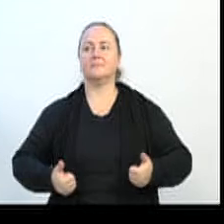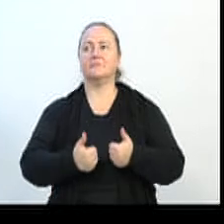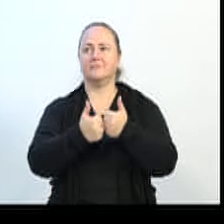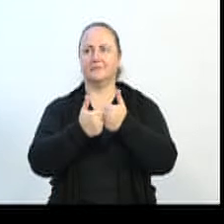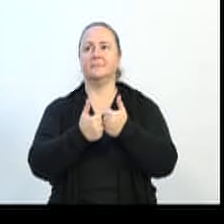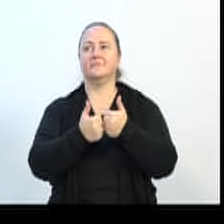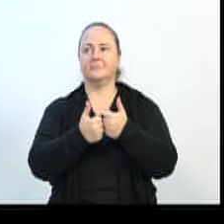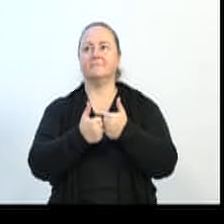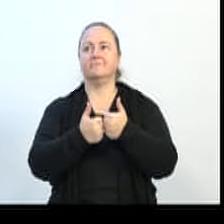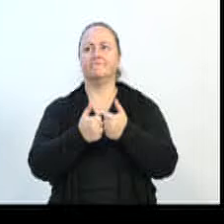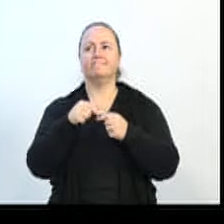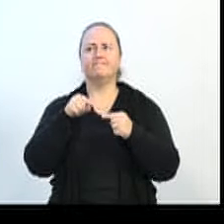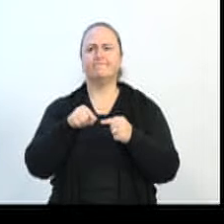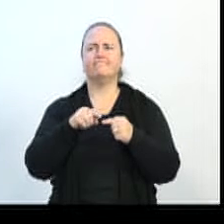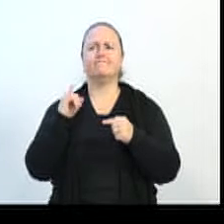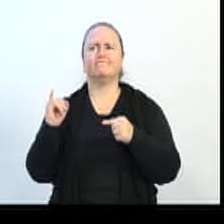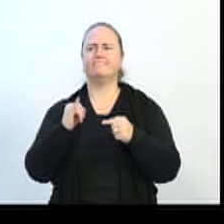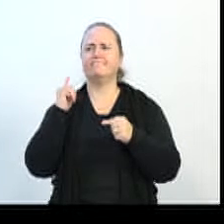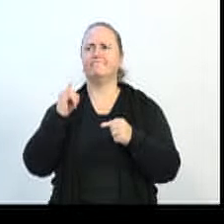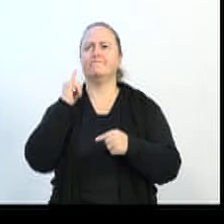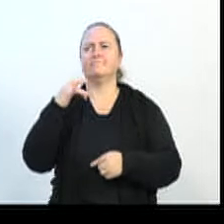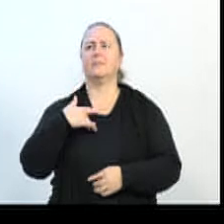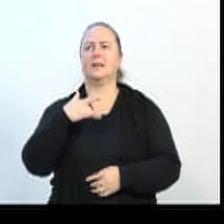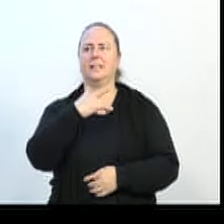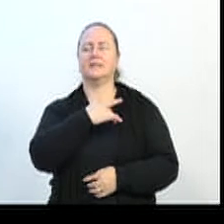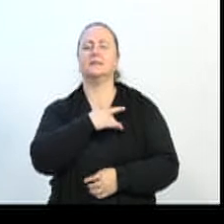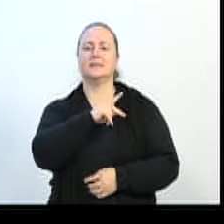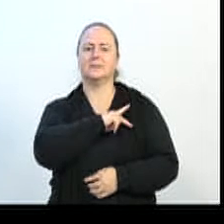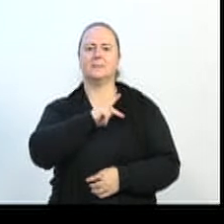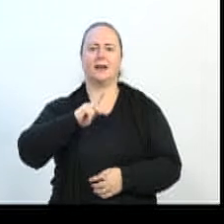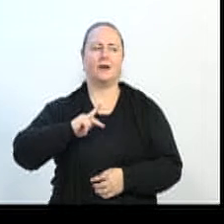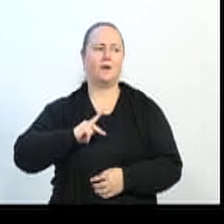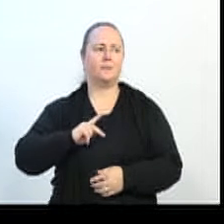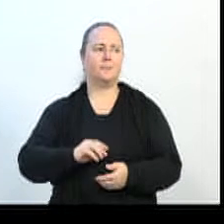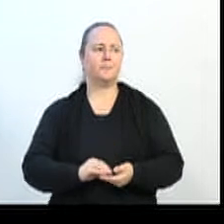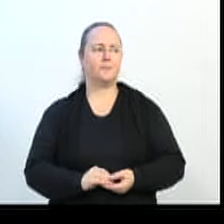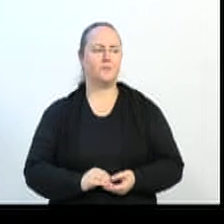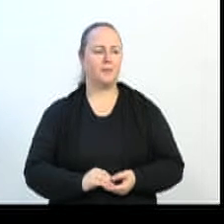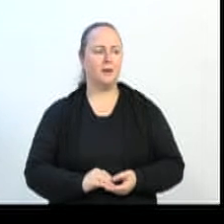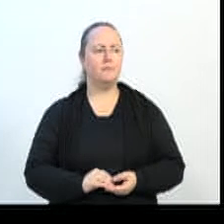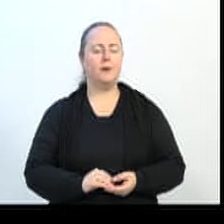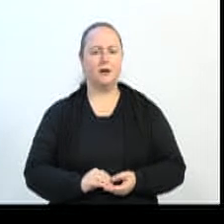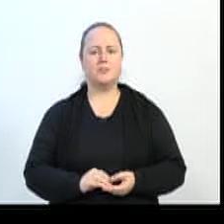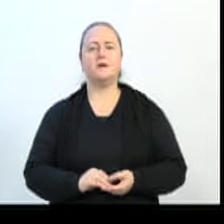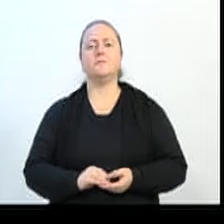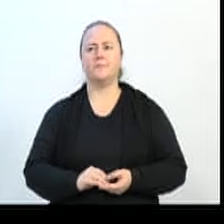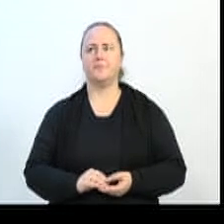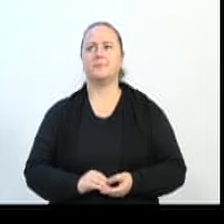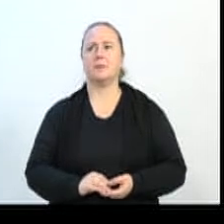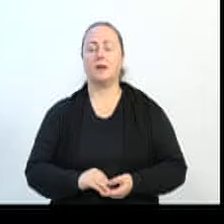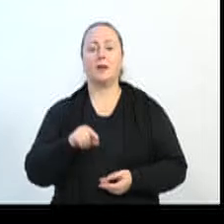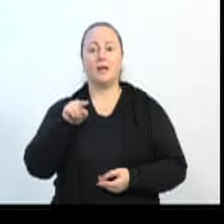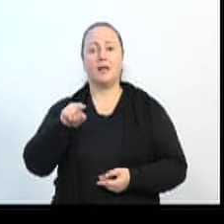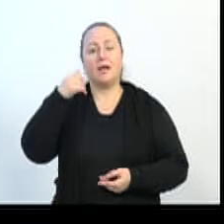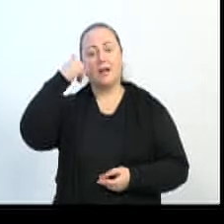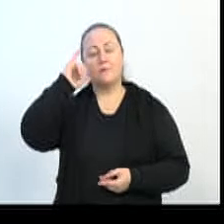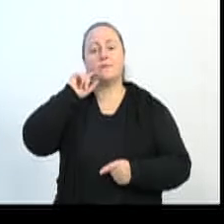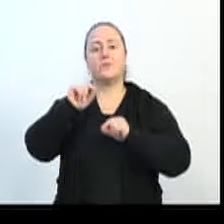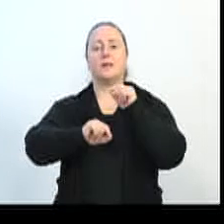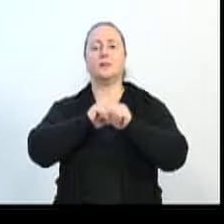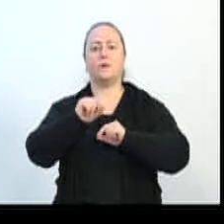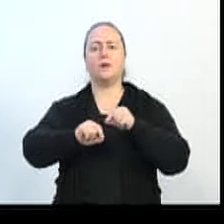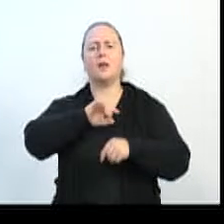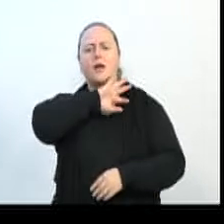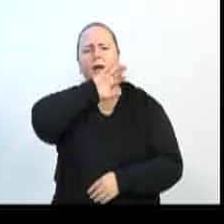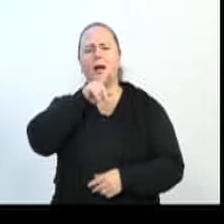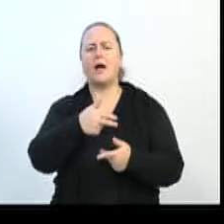uma medida fundamental de saúde pública que ajuda a evitar que os animais sejam abandonados, além de prevenir doenças. Eu vou